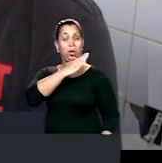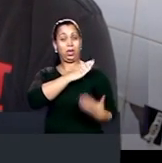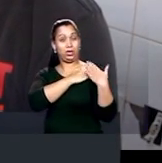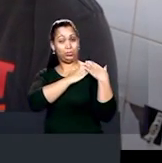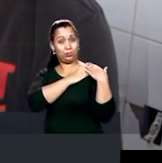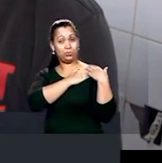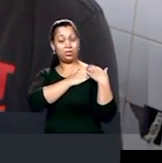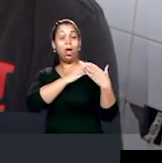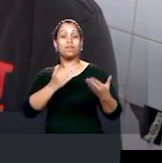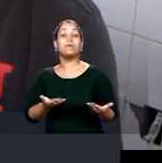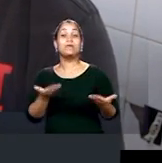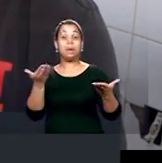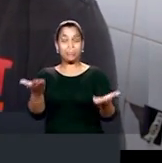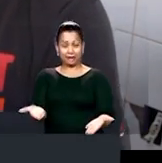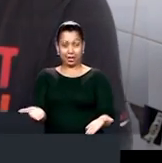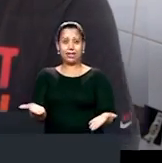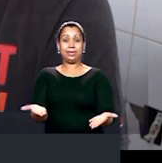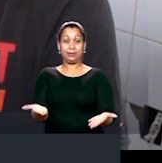pela entrega,